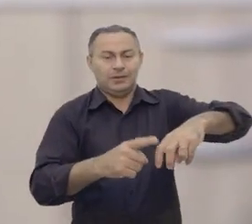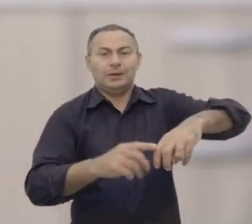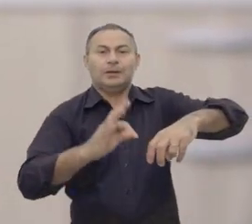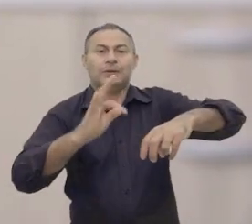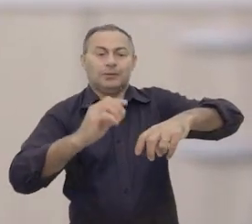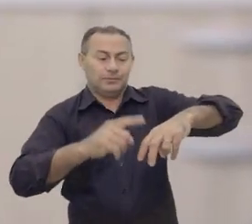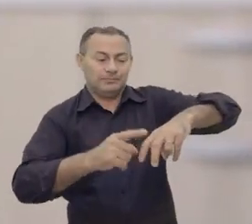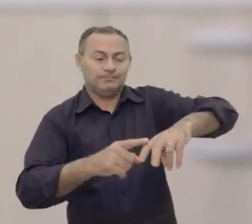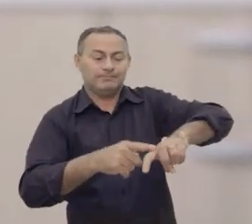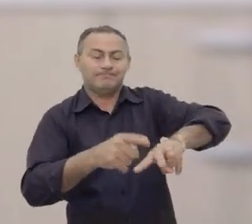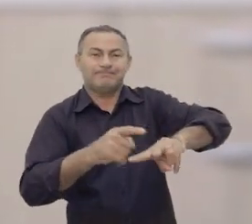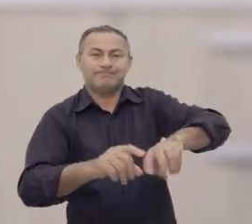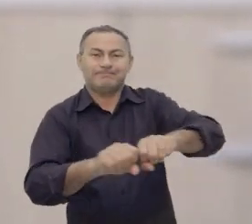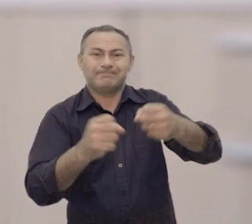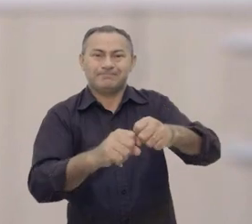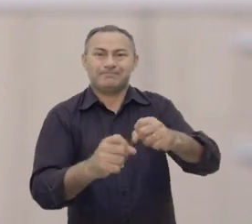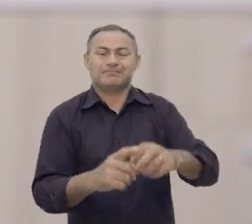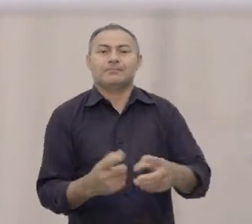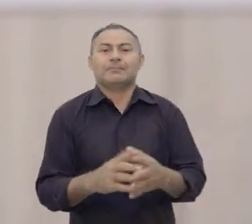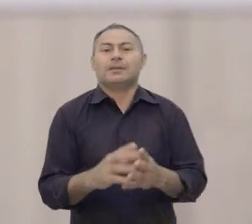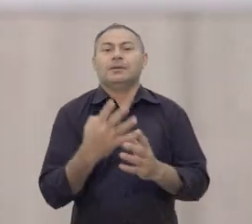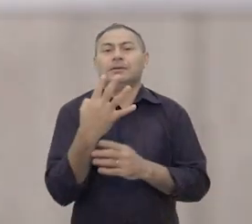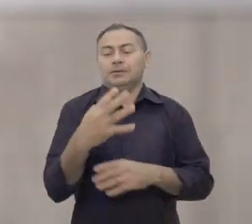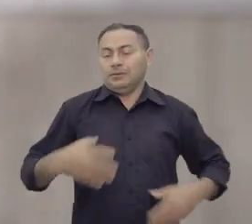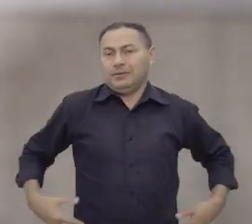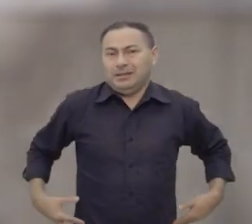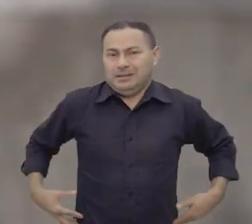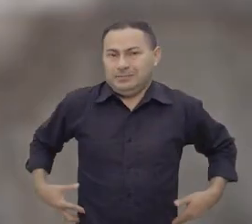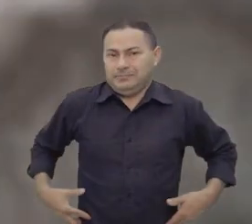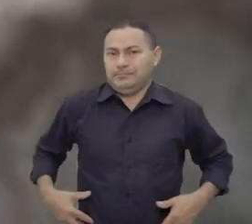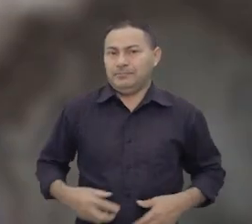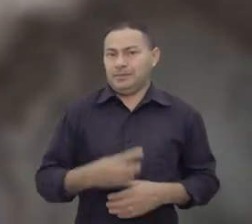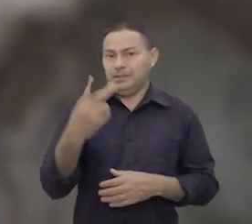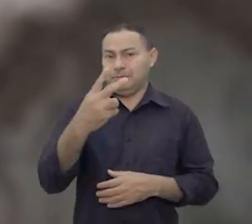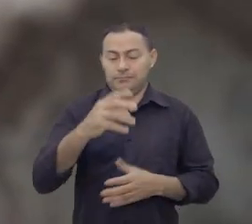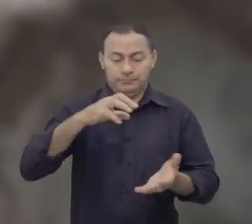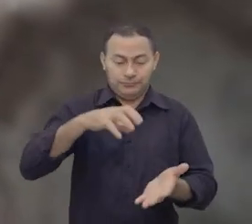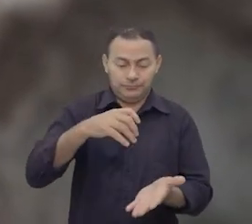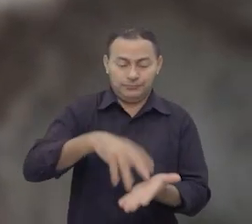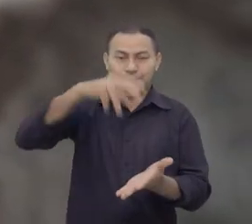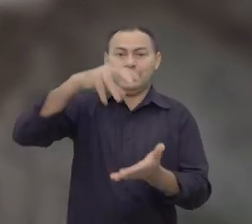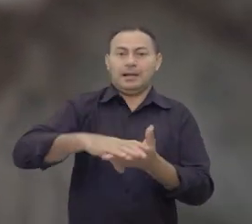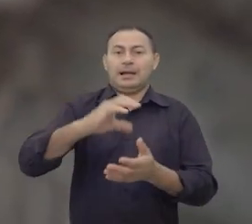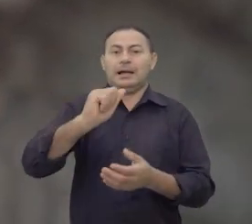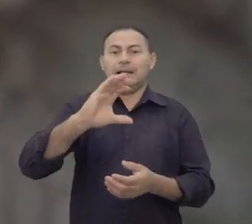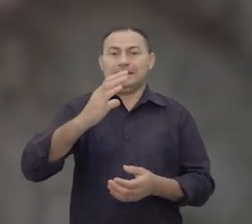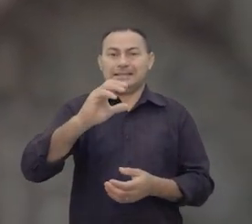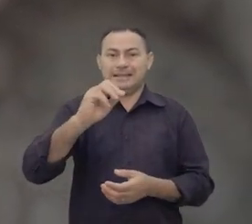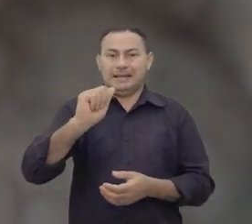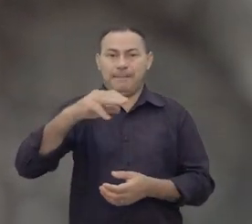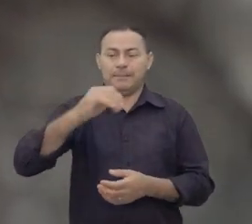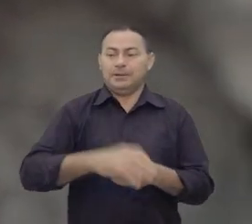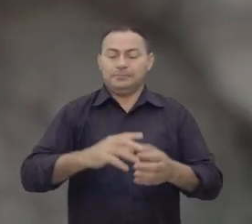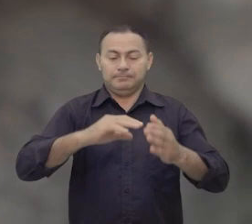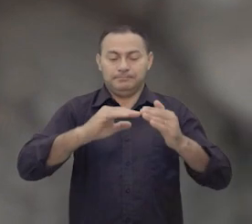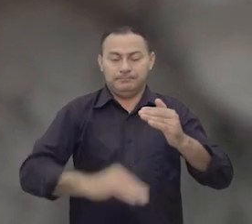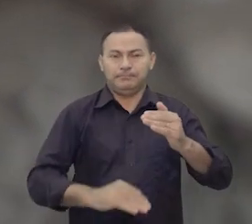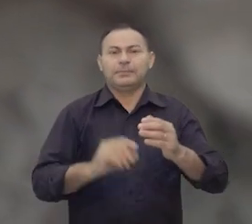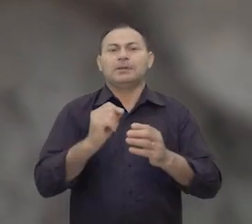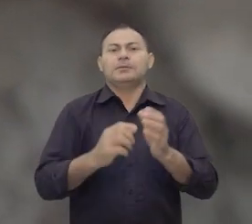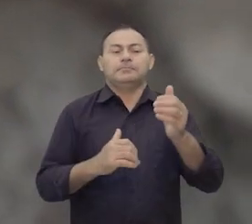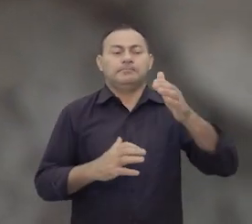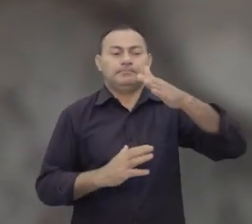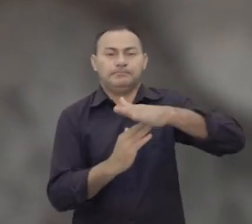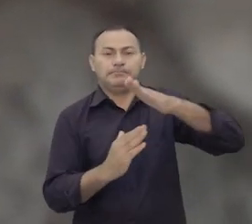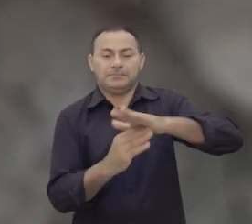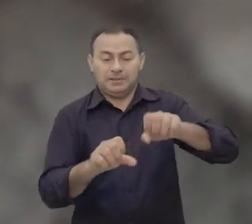2 tornozelos, os ferimentos nas minhas pernas e quadril. Esse segundo choque com a caçamba desacelerou a descida,